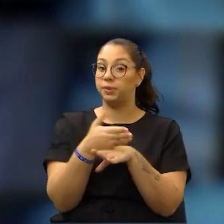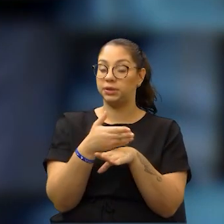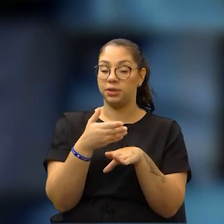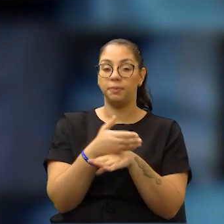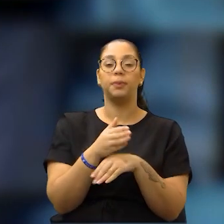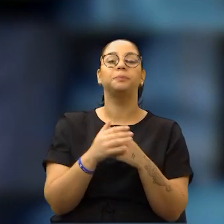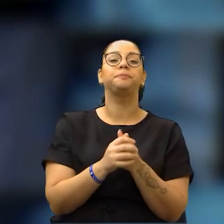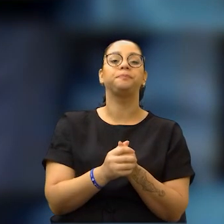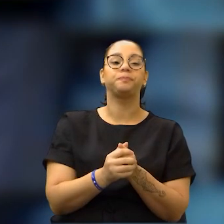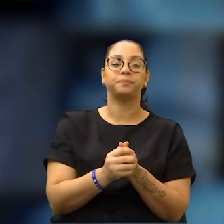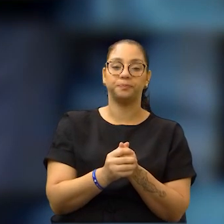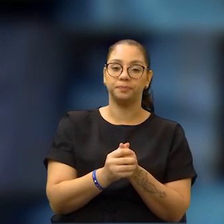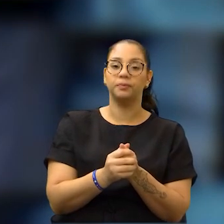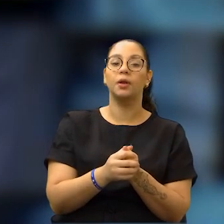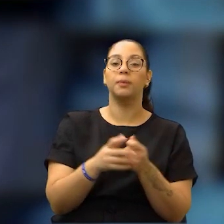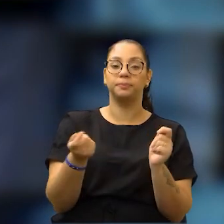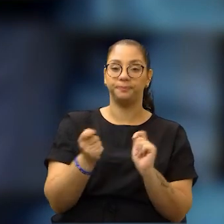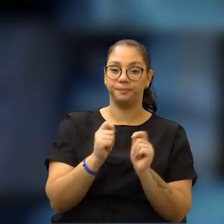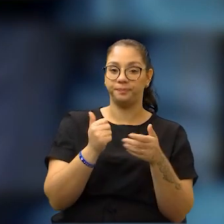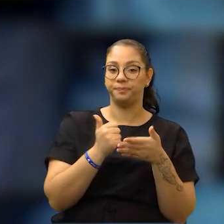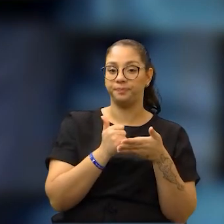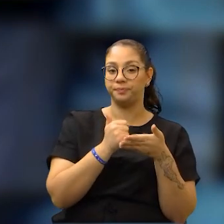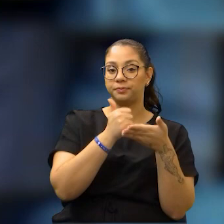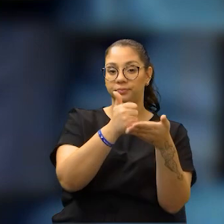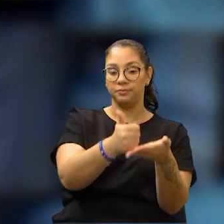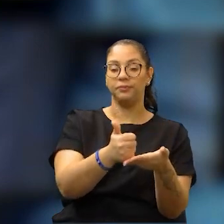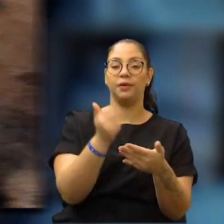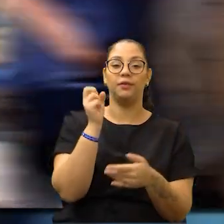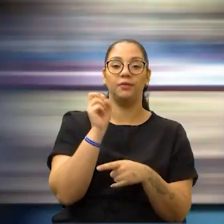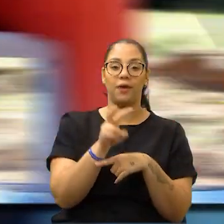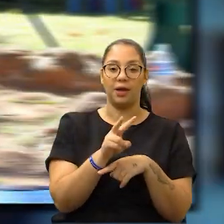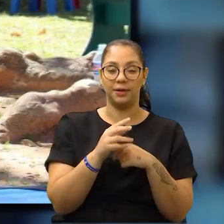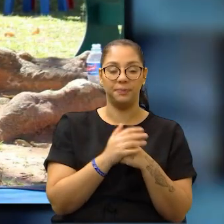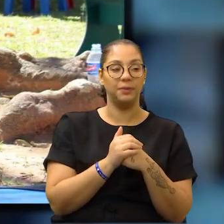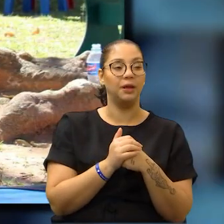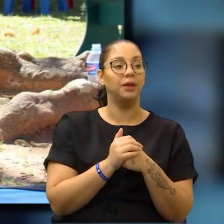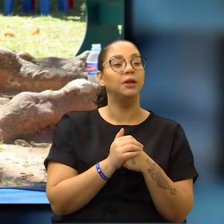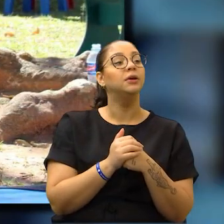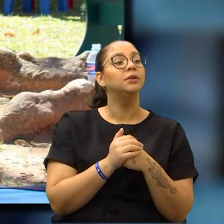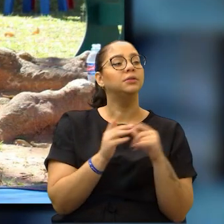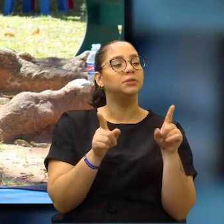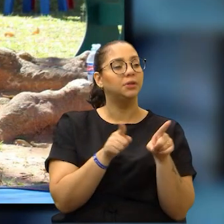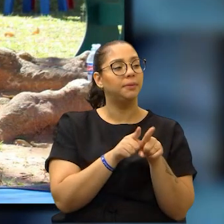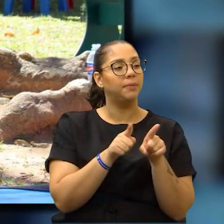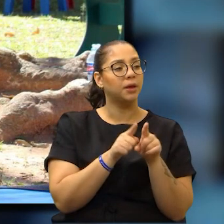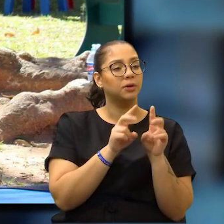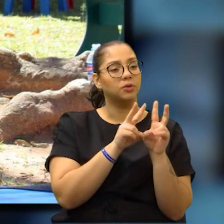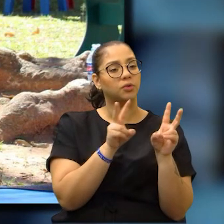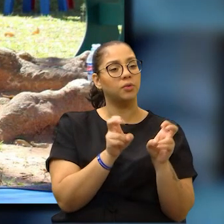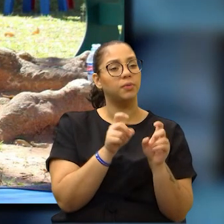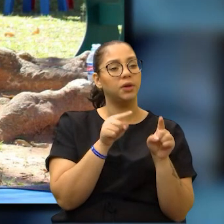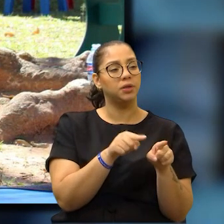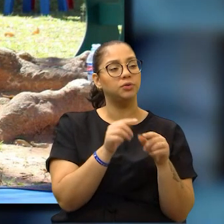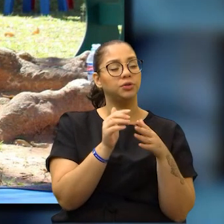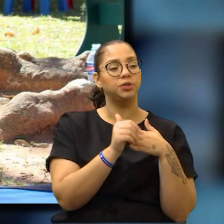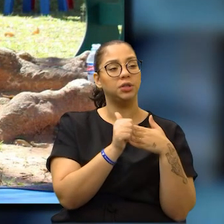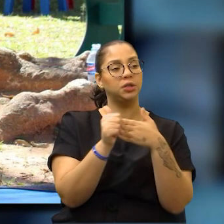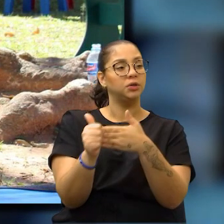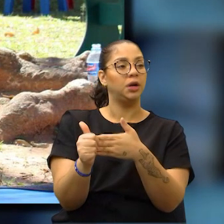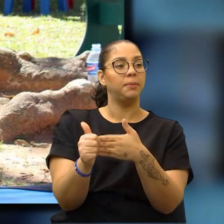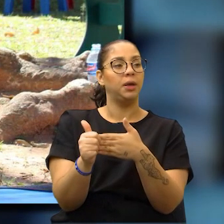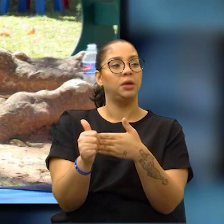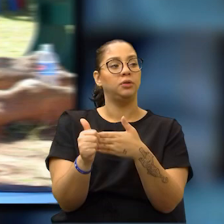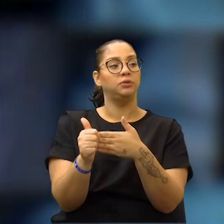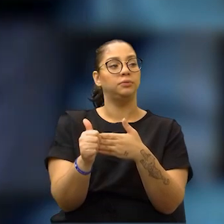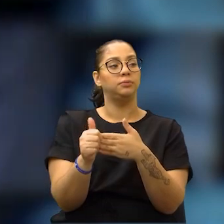da comunidade, né, o participante, para a gente poder encaminhar para essas vagas. E também nessa questão